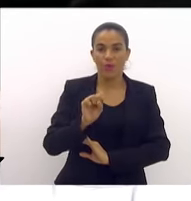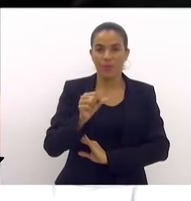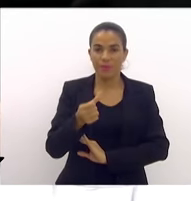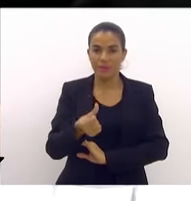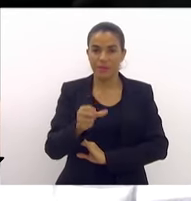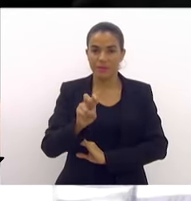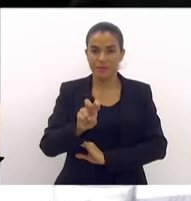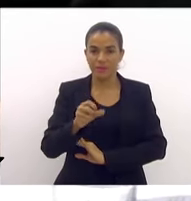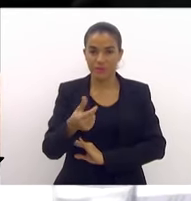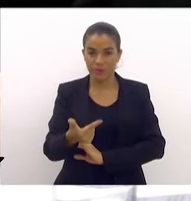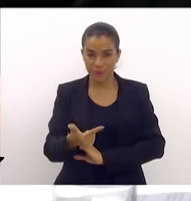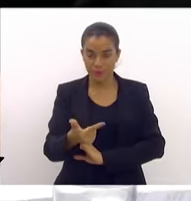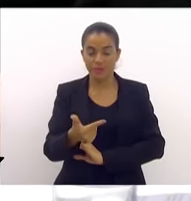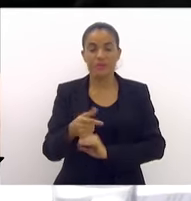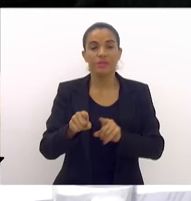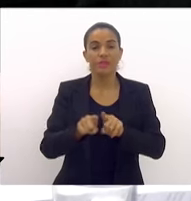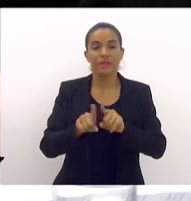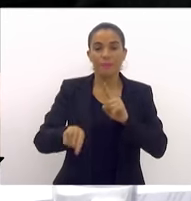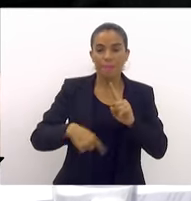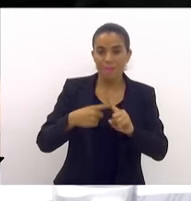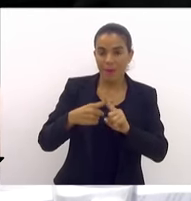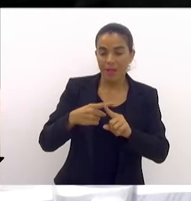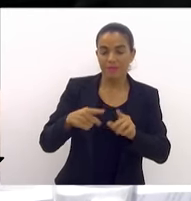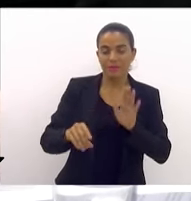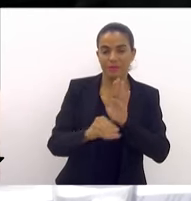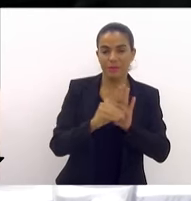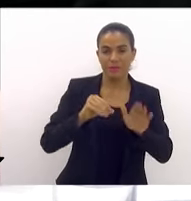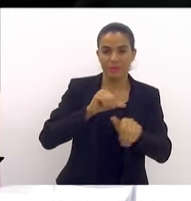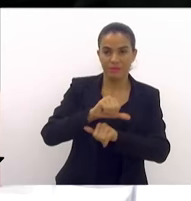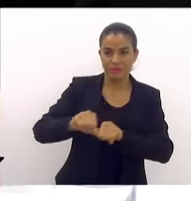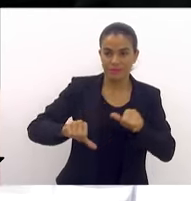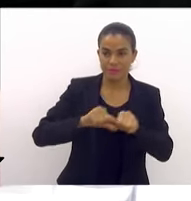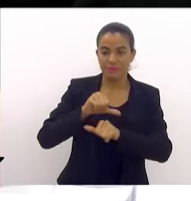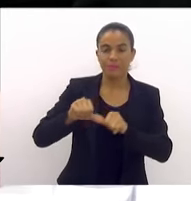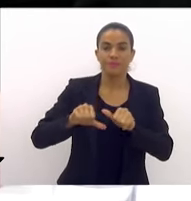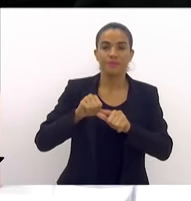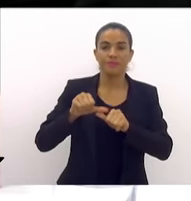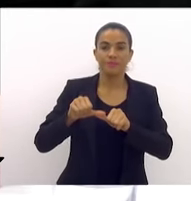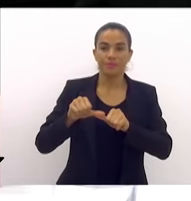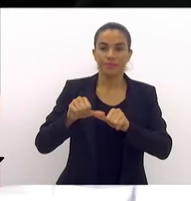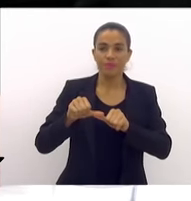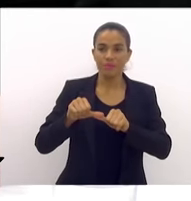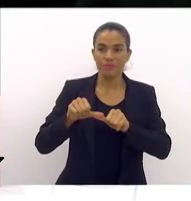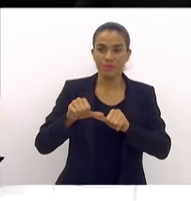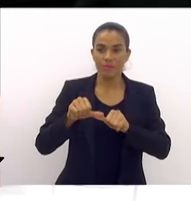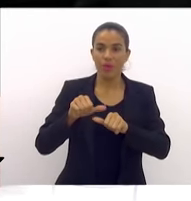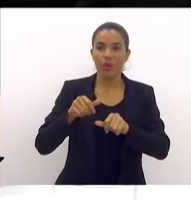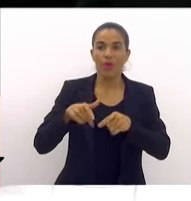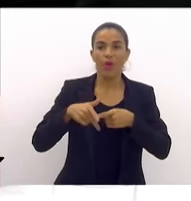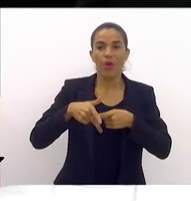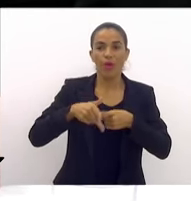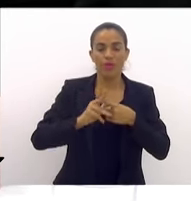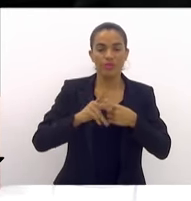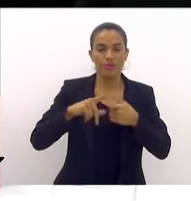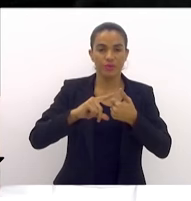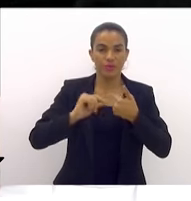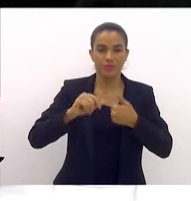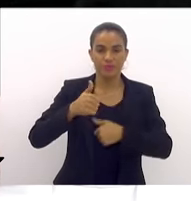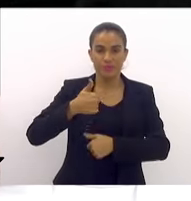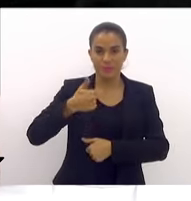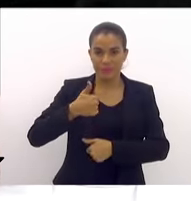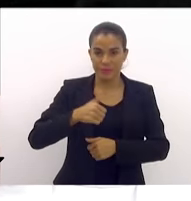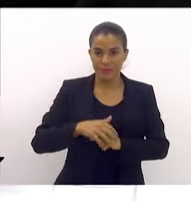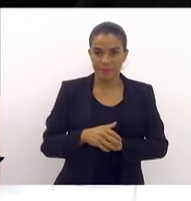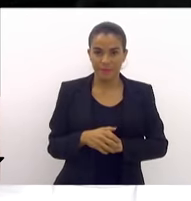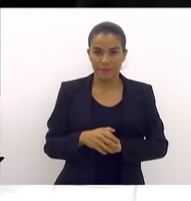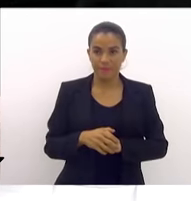8.652 e agora incluindo uma emenda modificativa para corrigir o artigo 1º do projeto.